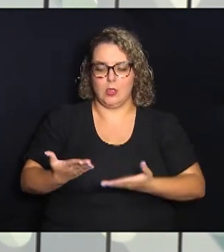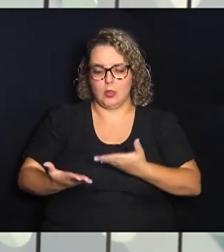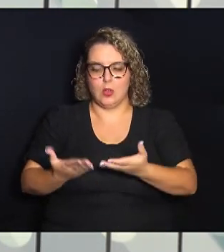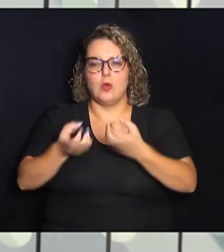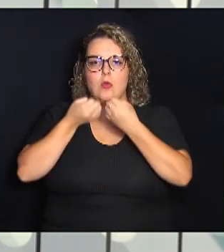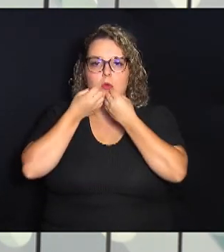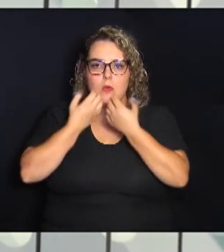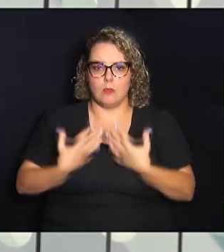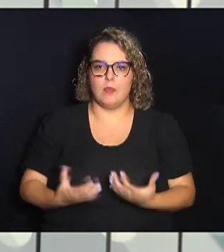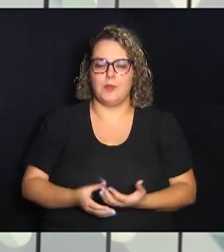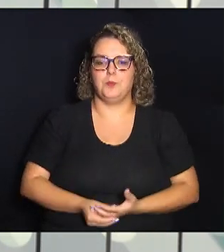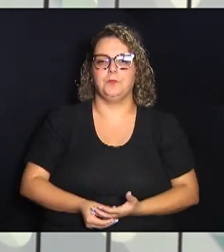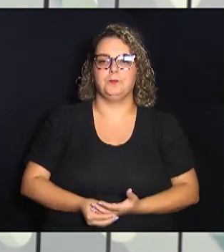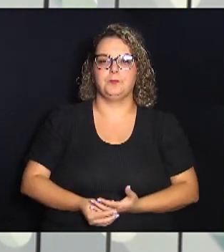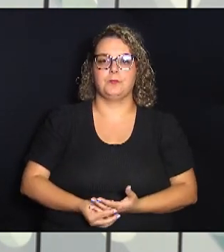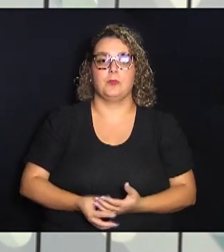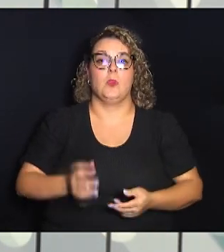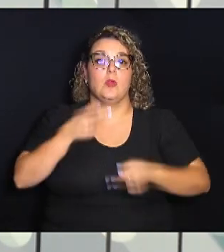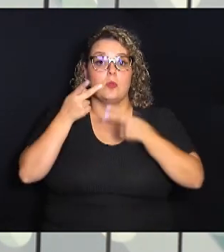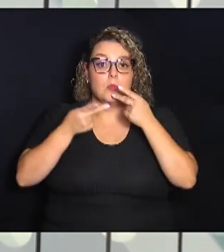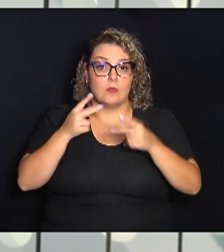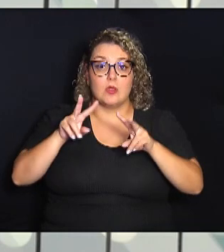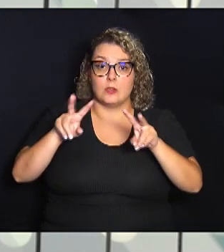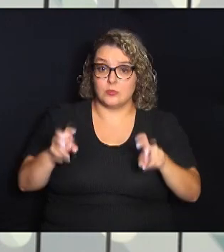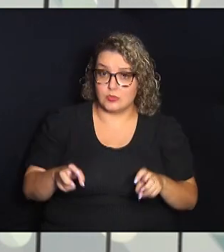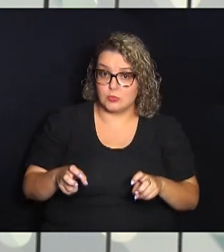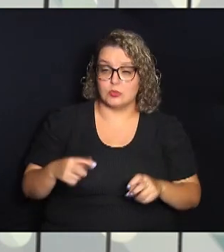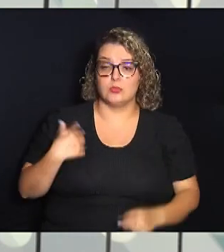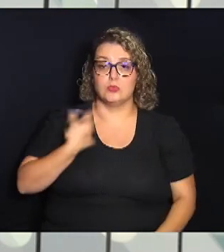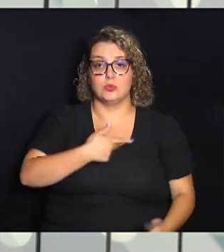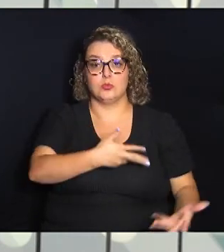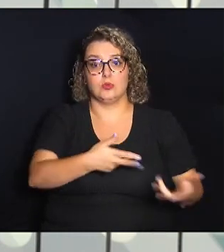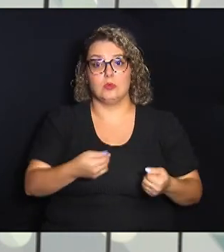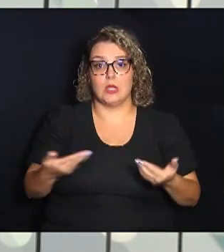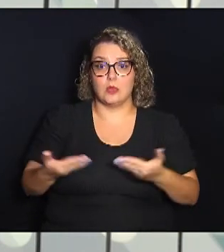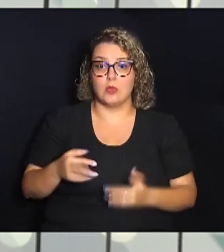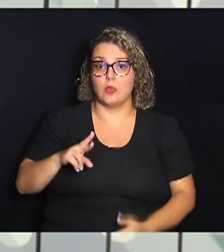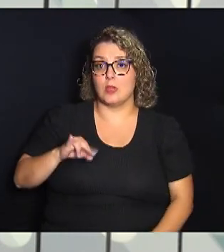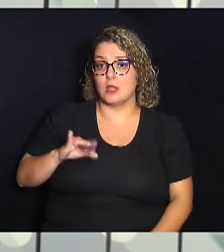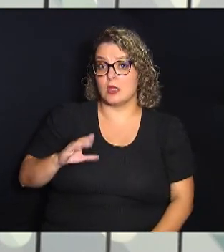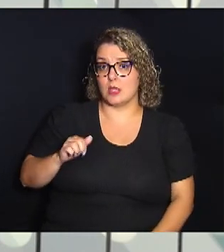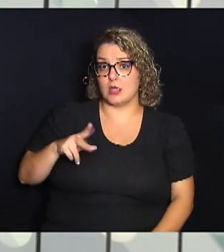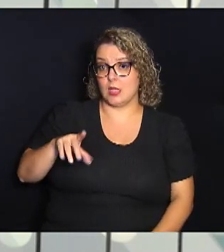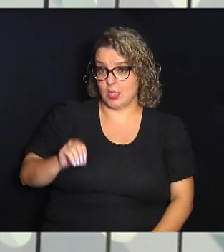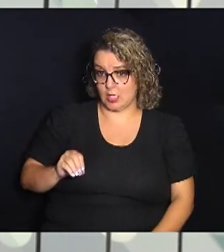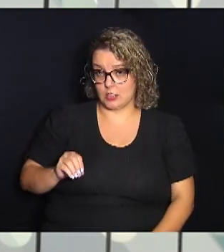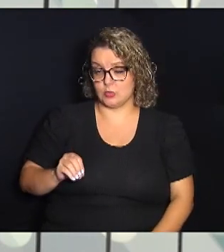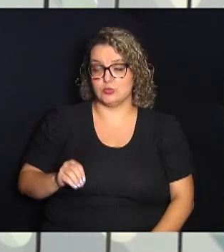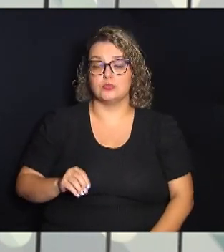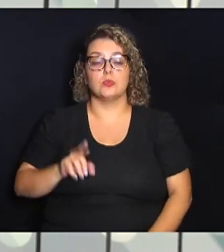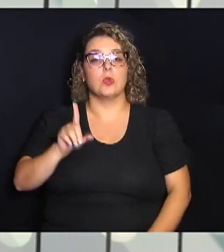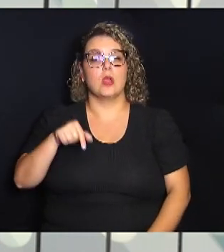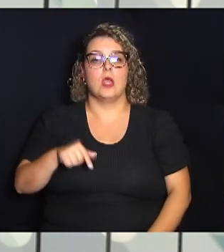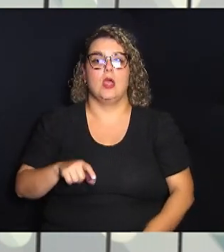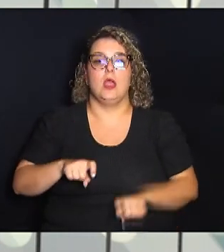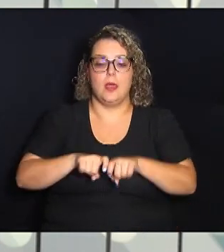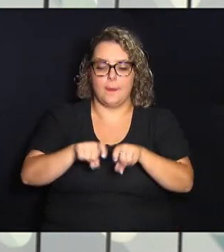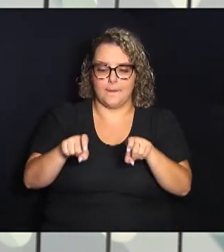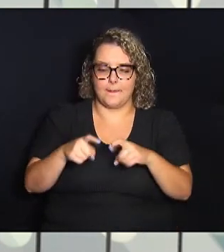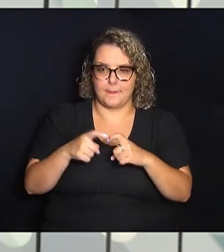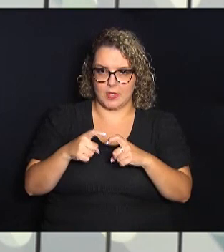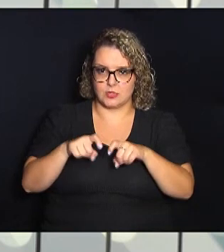bem-estar. Para falar sobre esse tema, o nosso convidado de hoje é o Ricardo Baroni Gasparini. Ele é